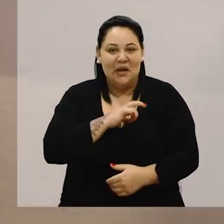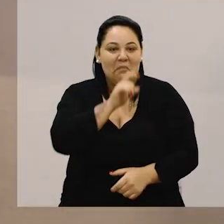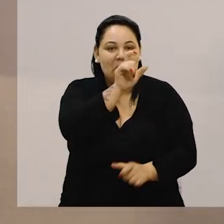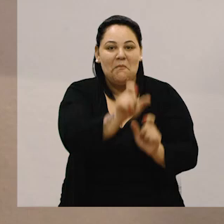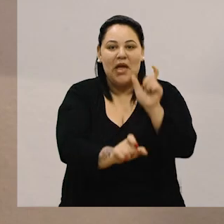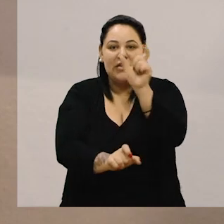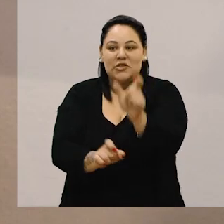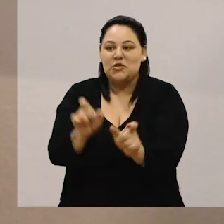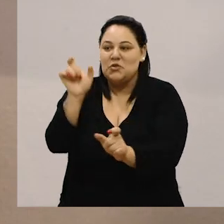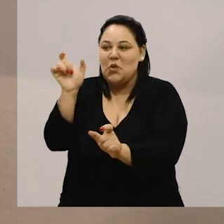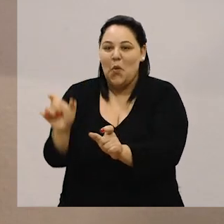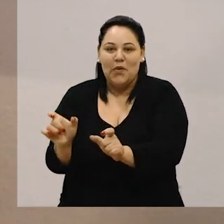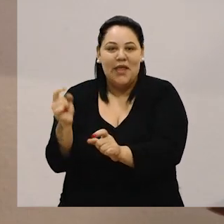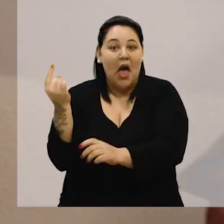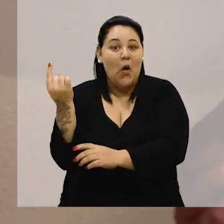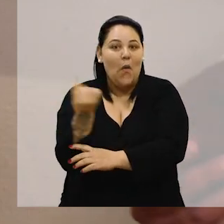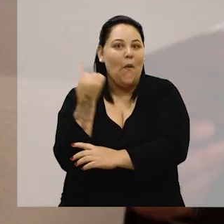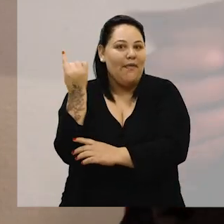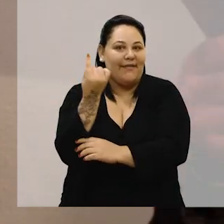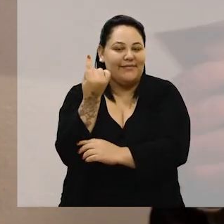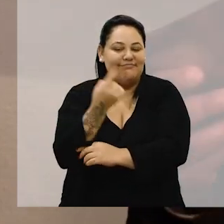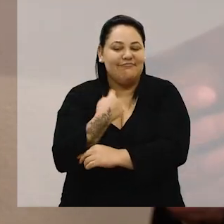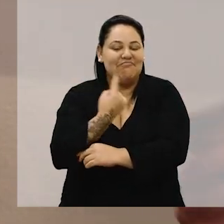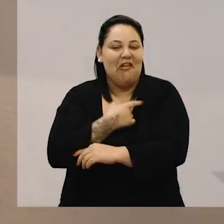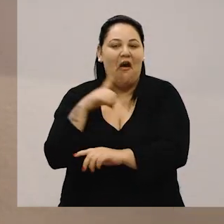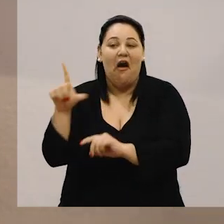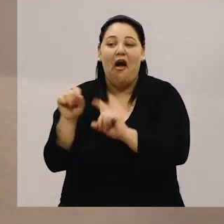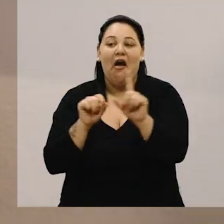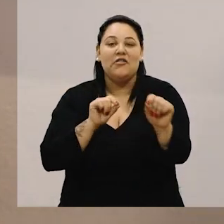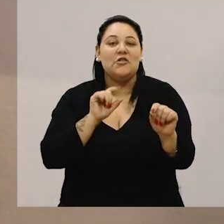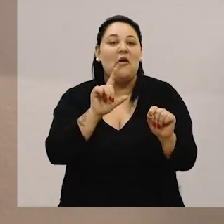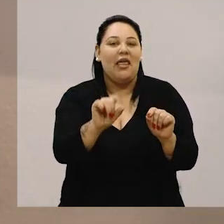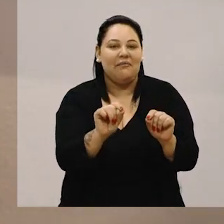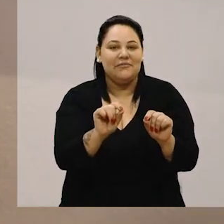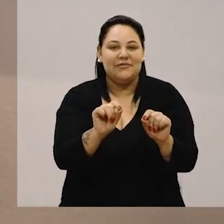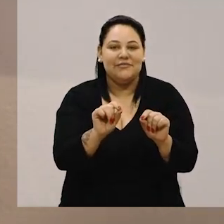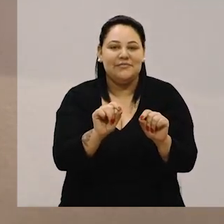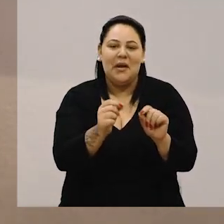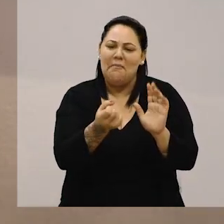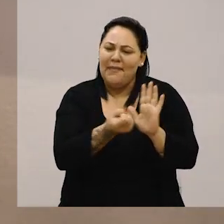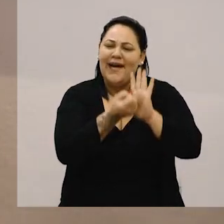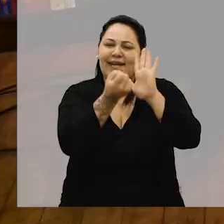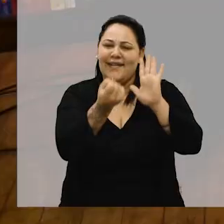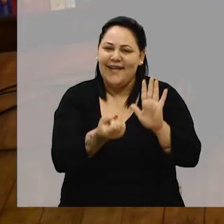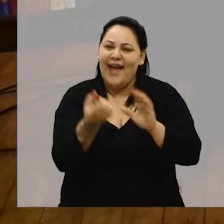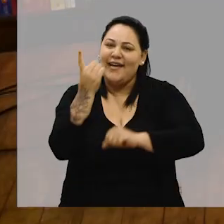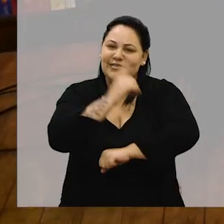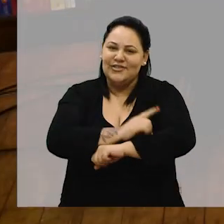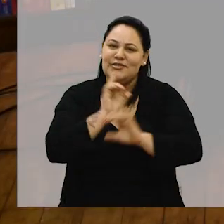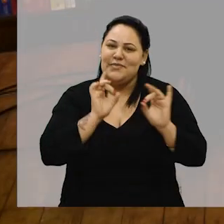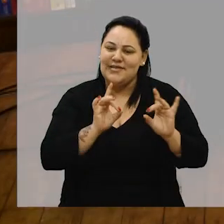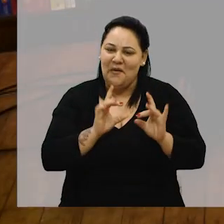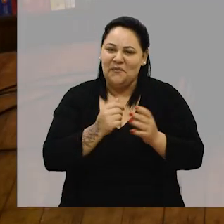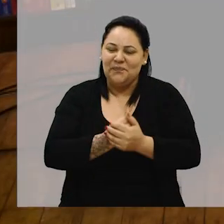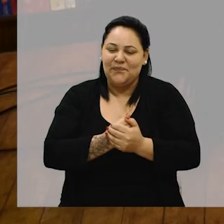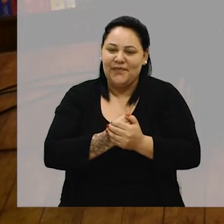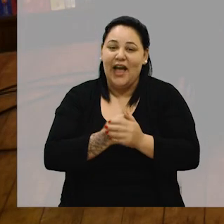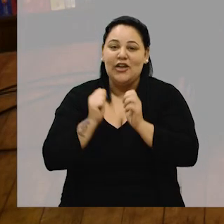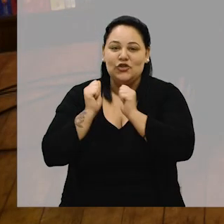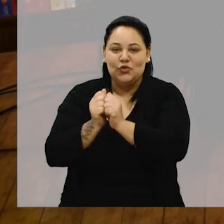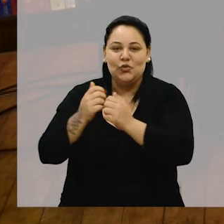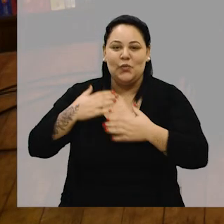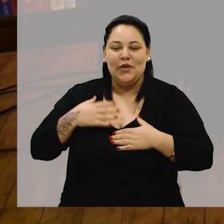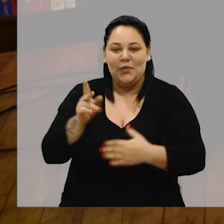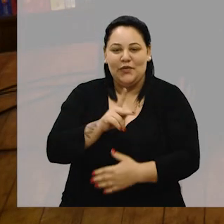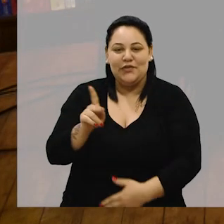singulares que nós escolhemos para demarcar esse momento. E aqui ao meu lado o professor